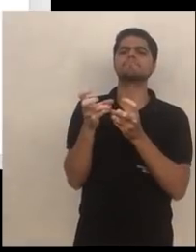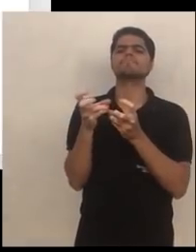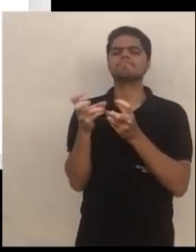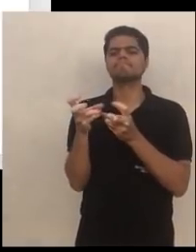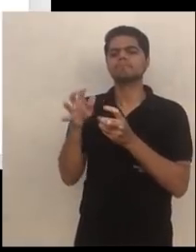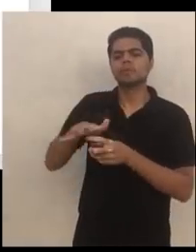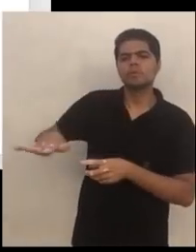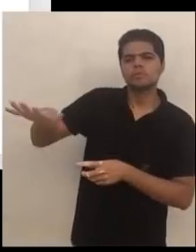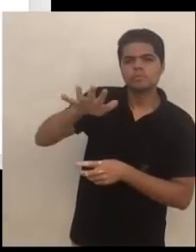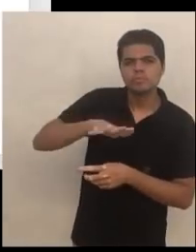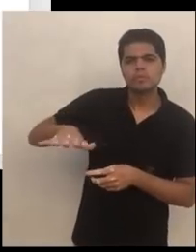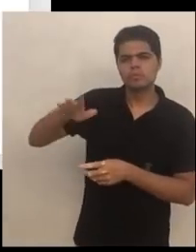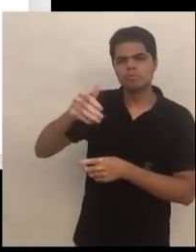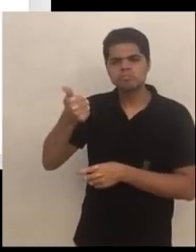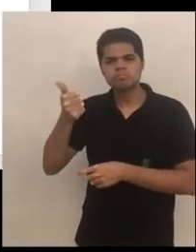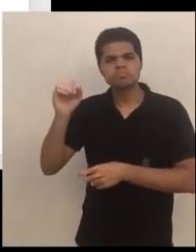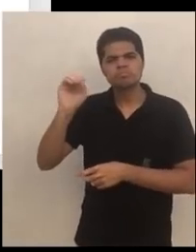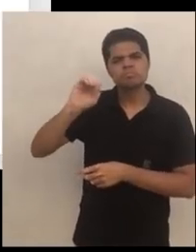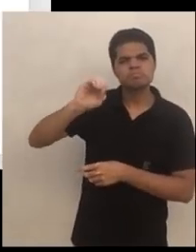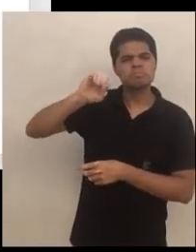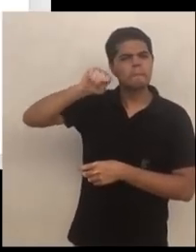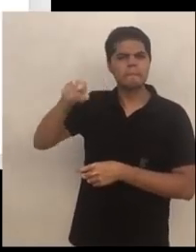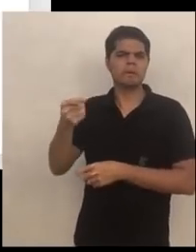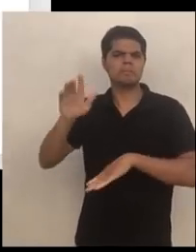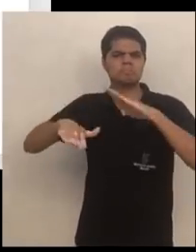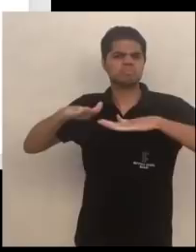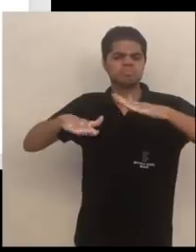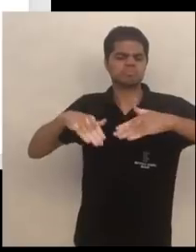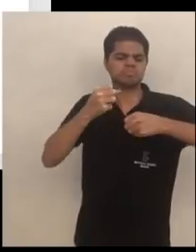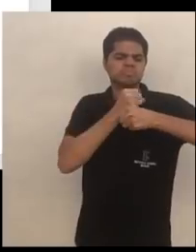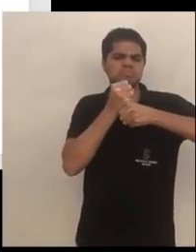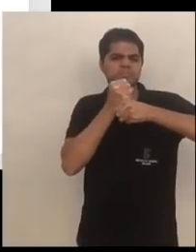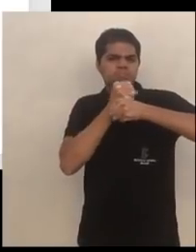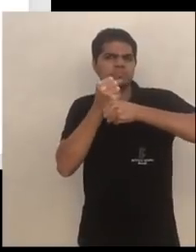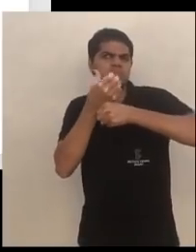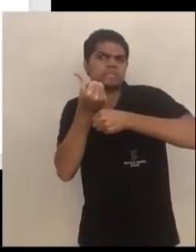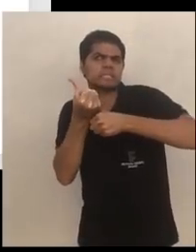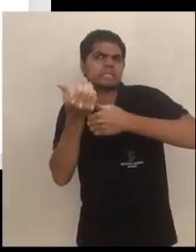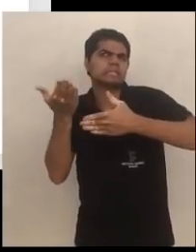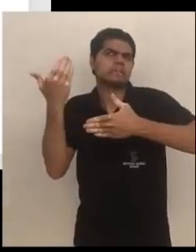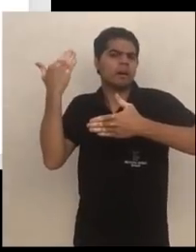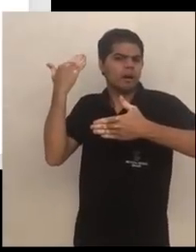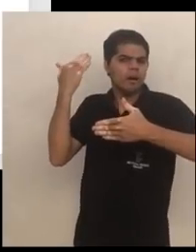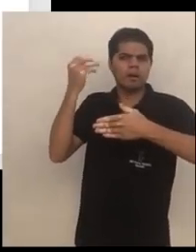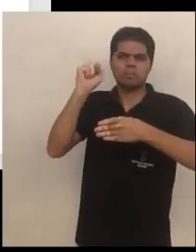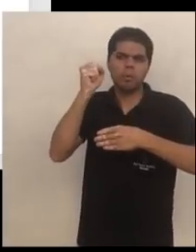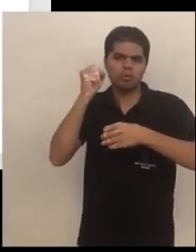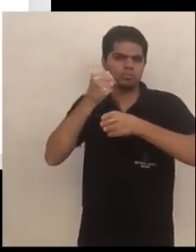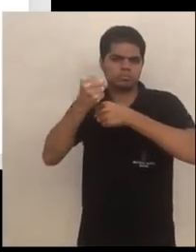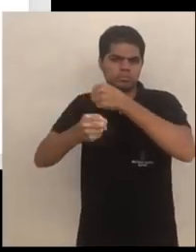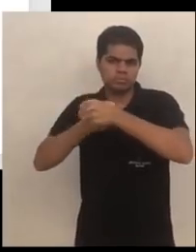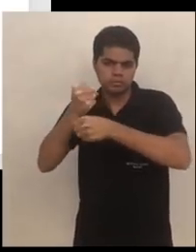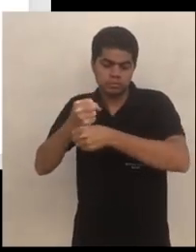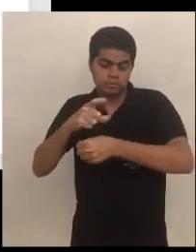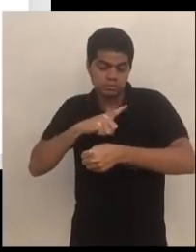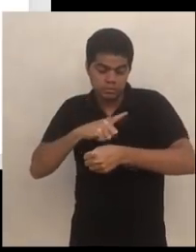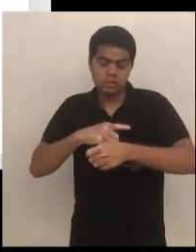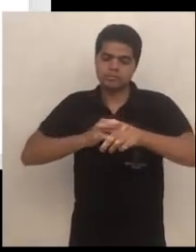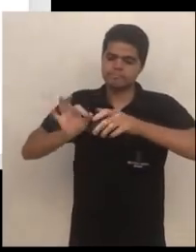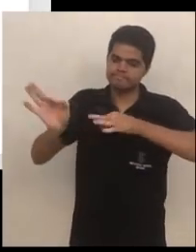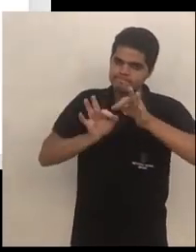para certificar, que já está pelo menos nos últimos 6 anos, 8 anos, eles estão sendo trabalhados com a